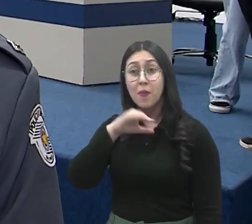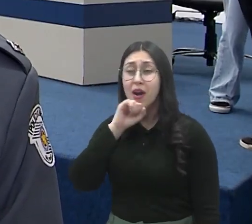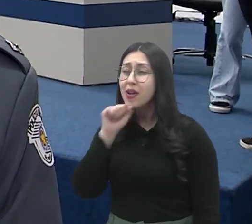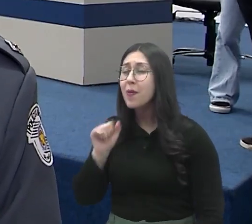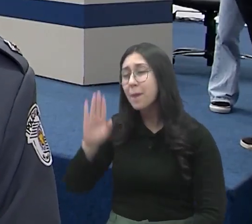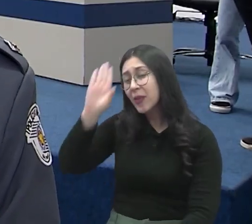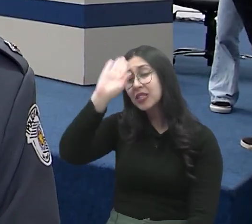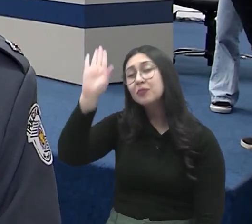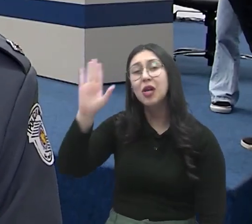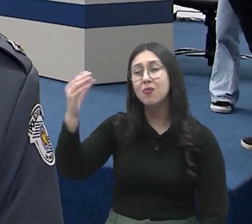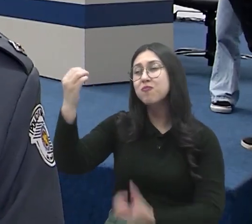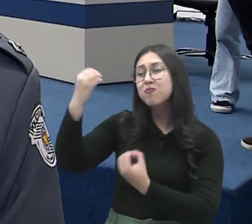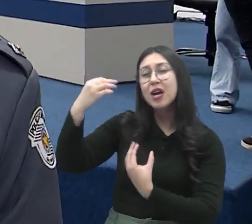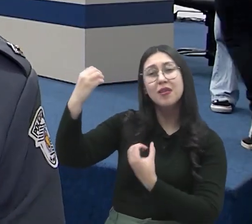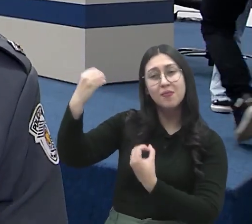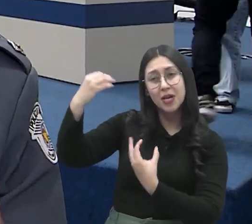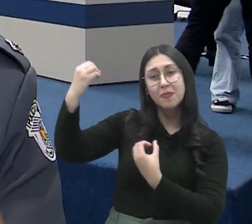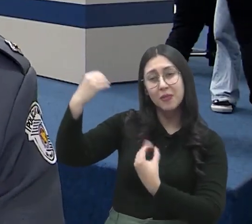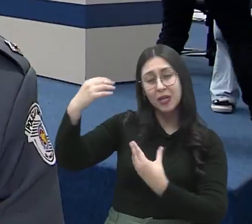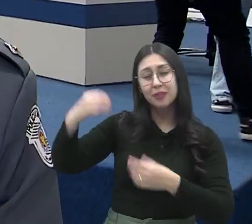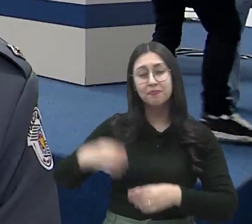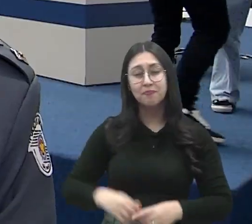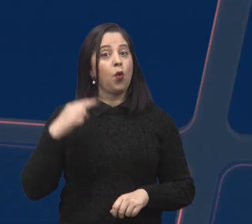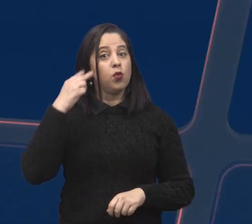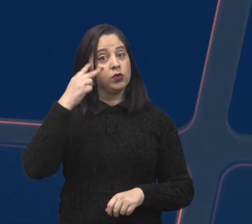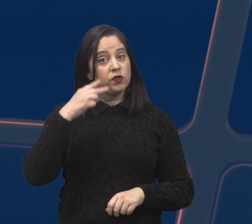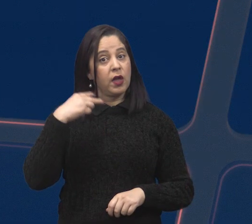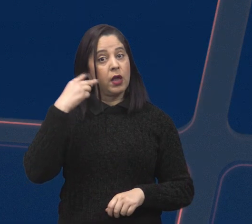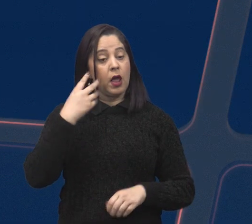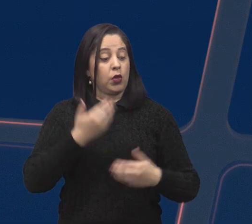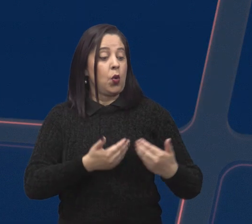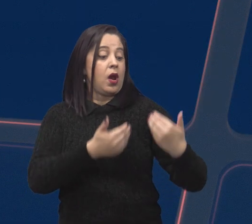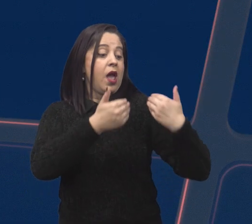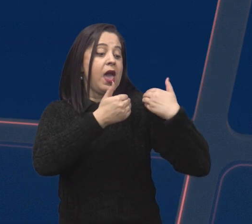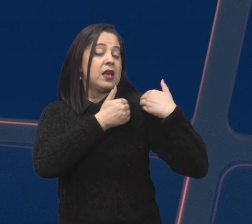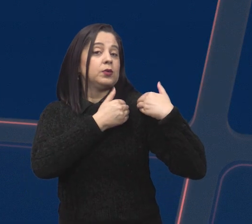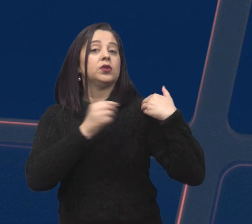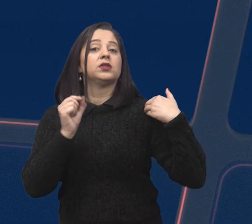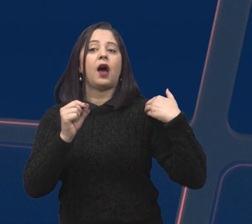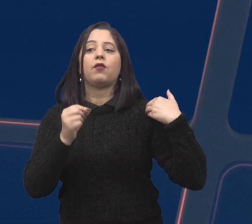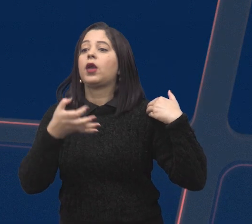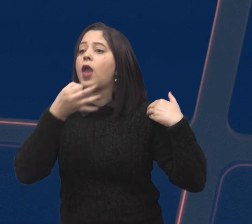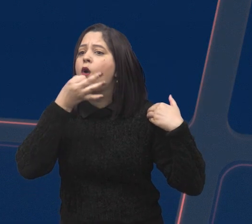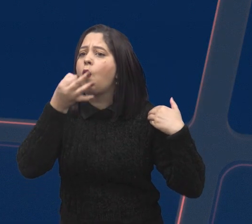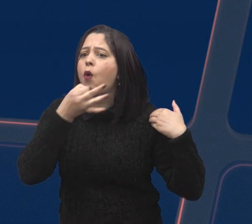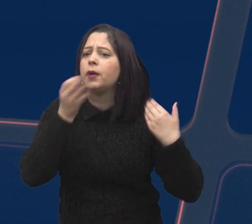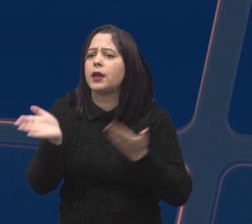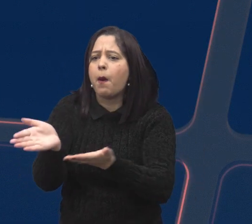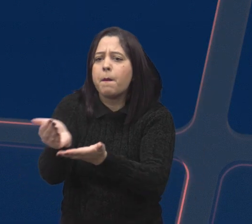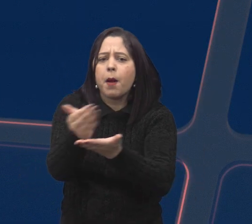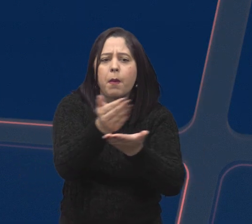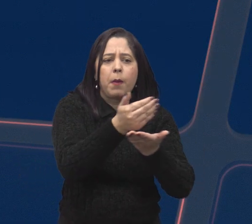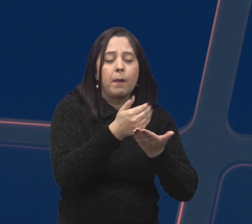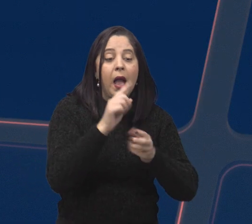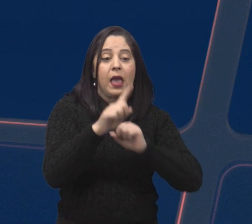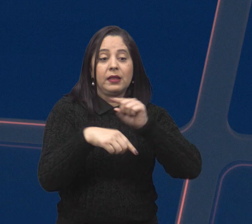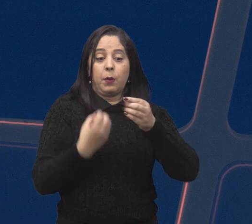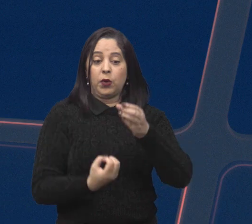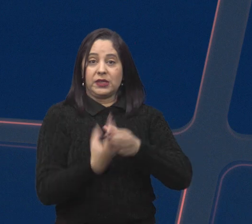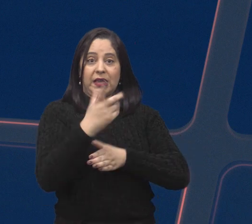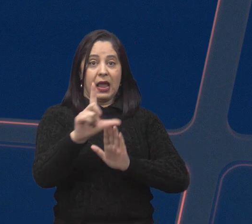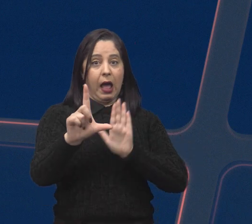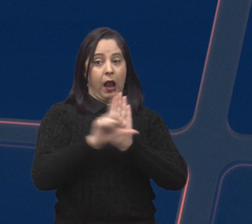e maior mestre que eu tive na minha vida, José Rosa Neto. Ouvir as demandas da população e propor políticas públicas